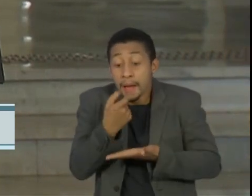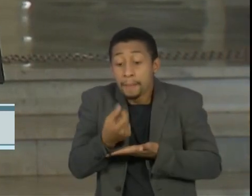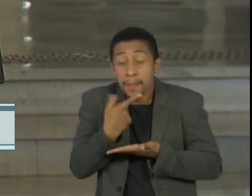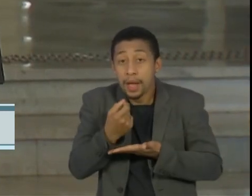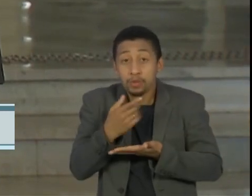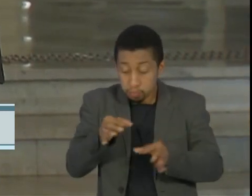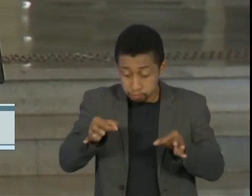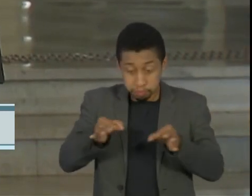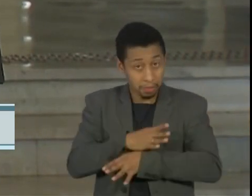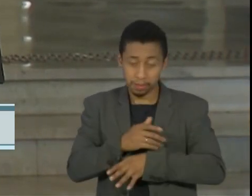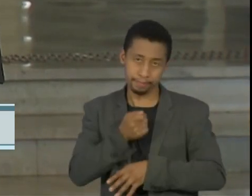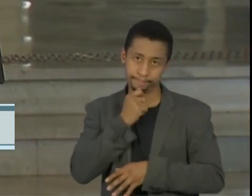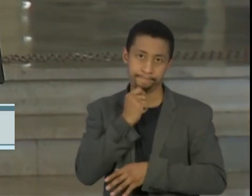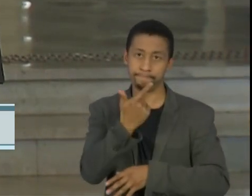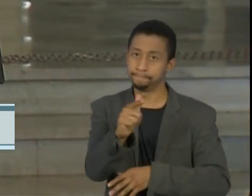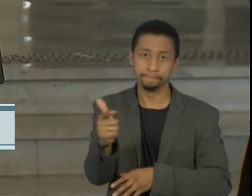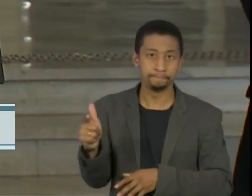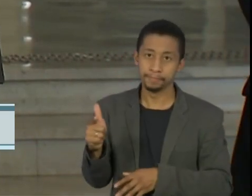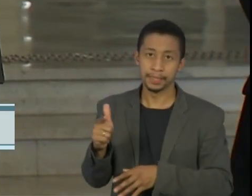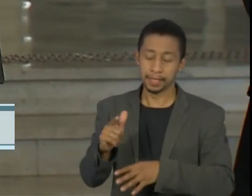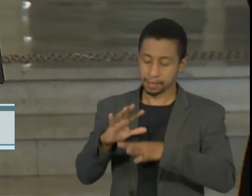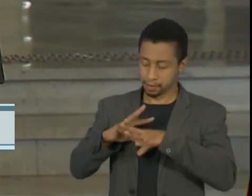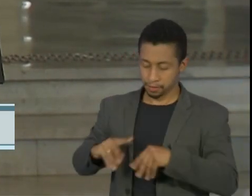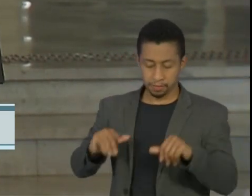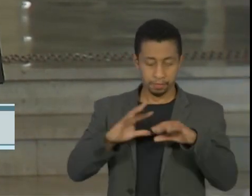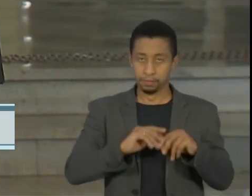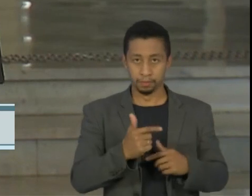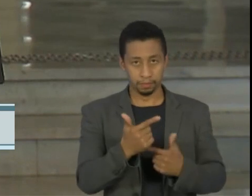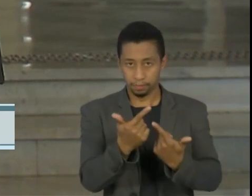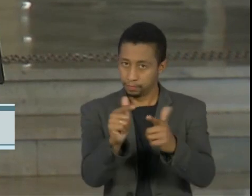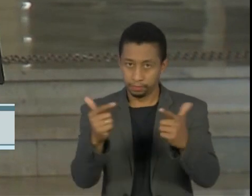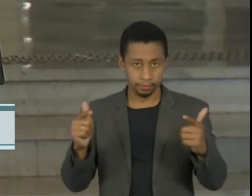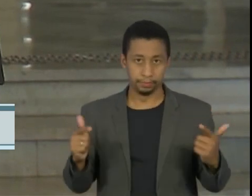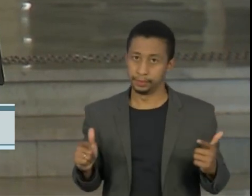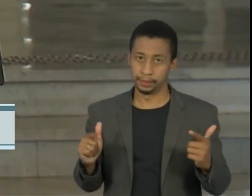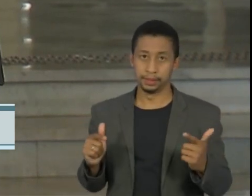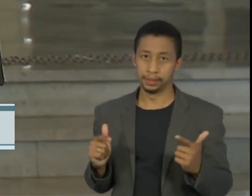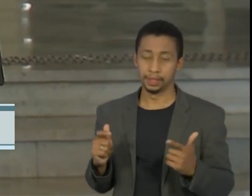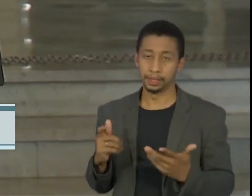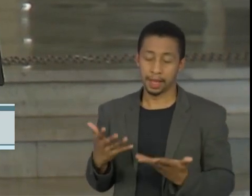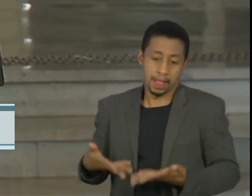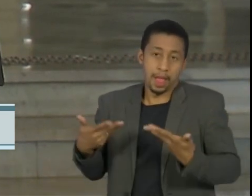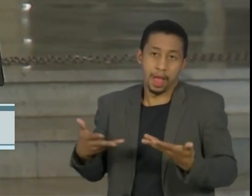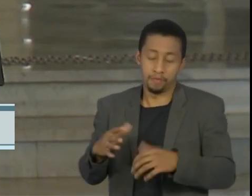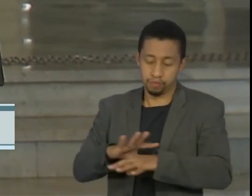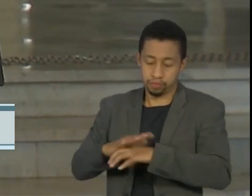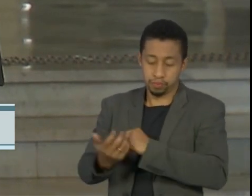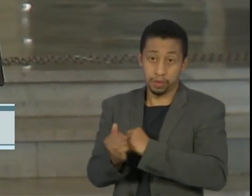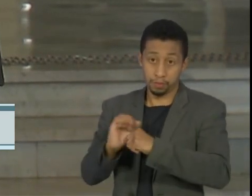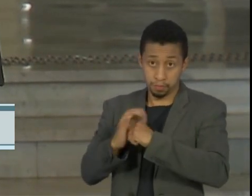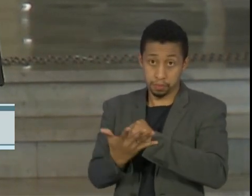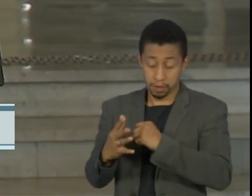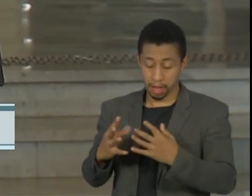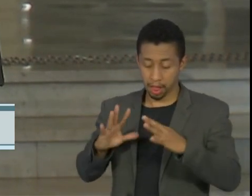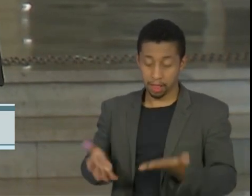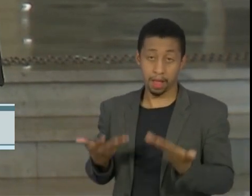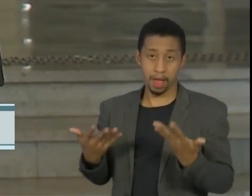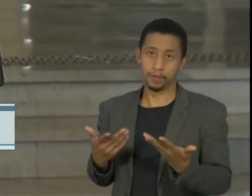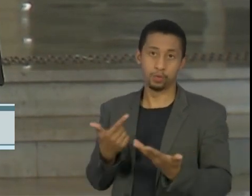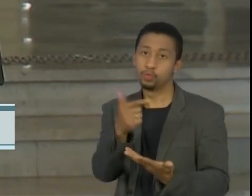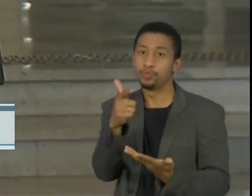que seja eficiente nos casos mais leves da doença. E o que se recomenda são